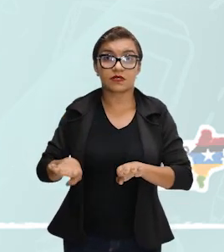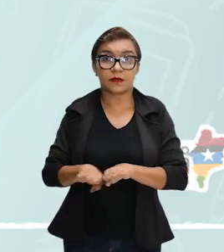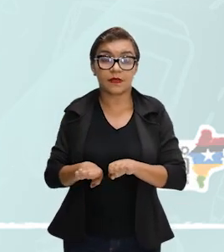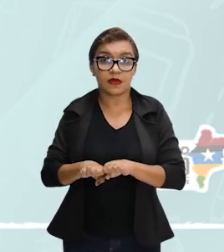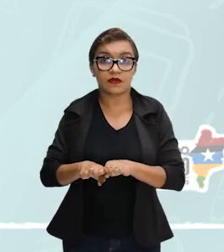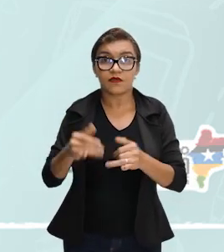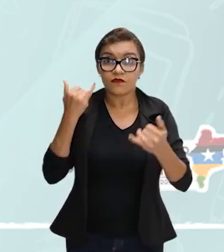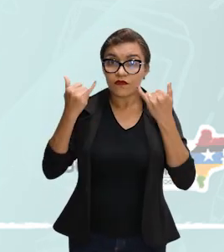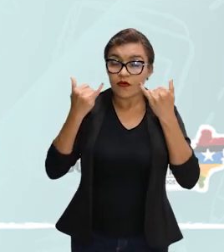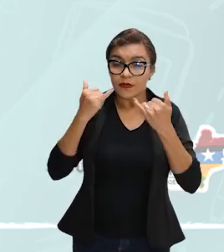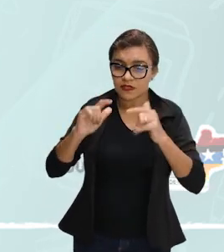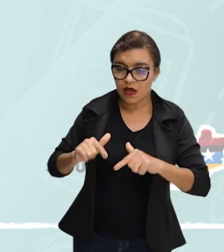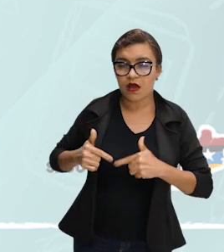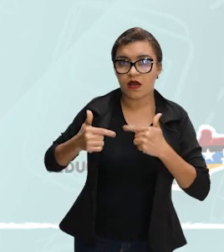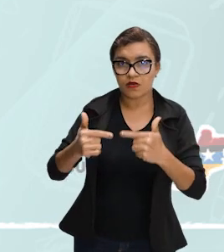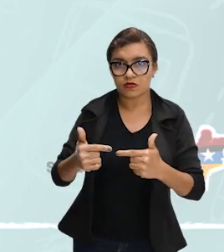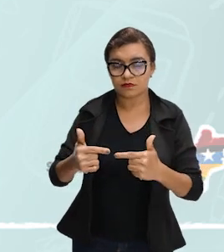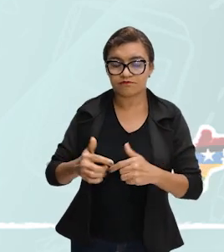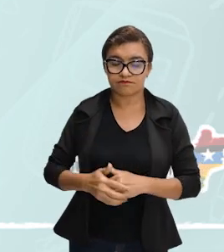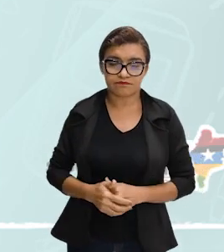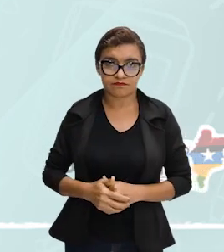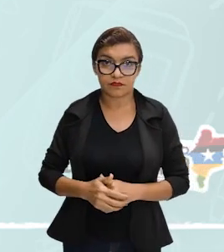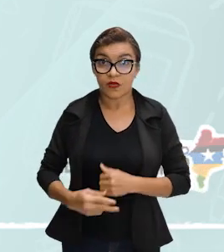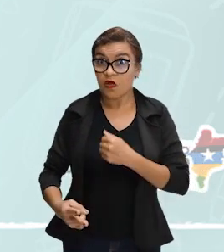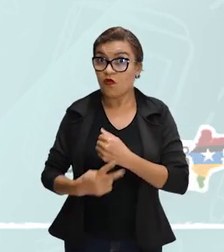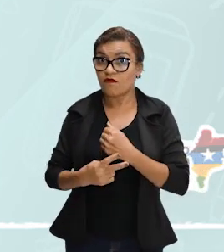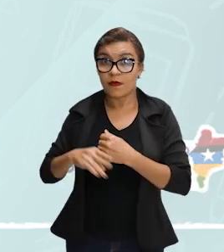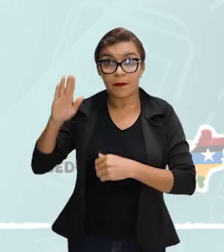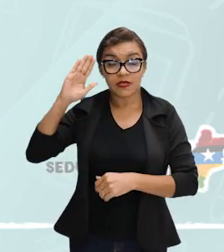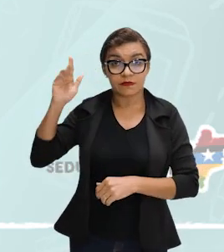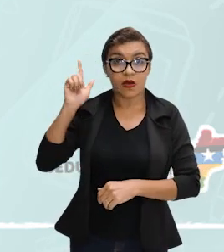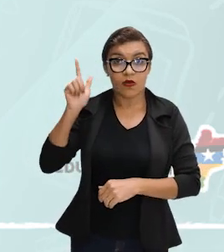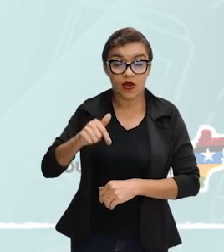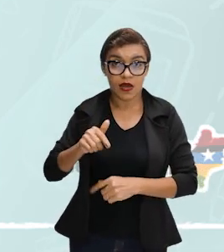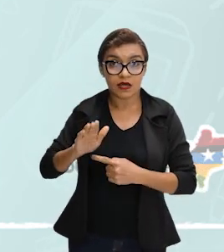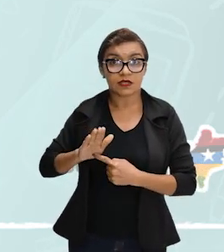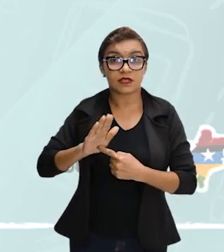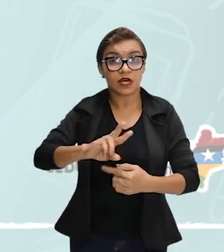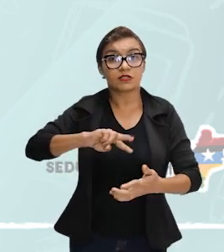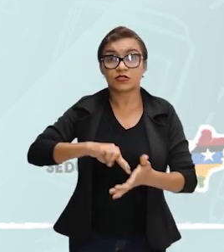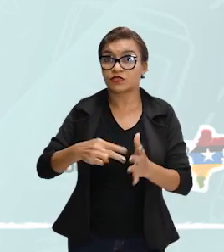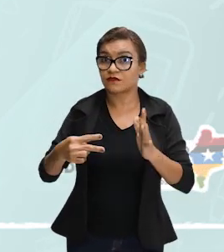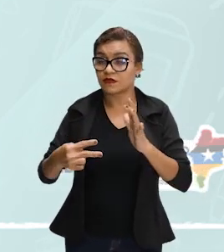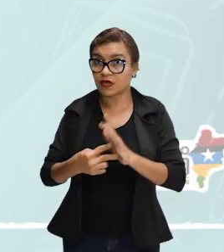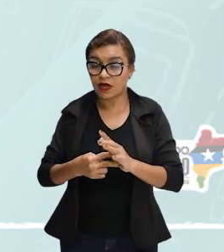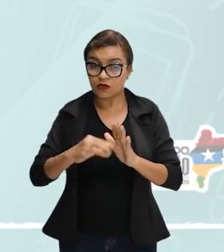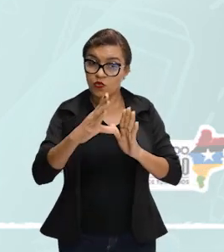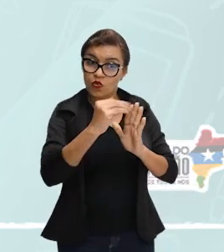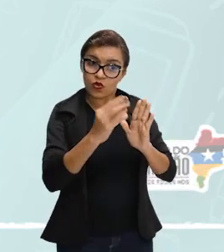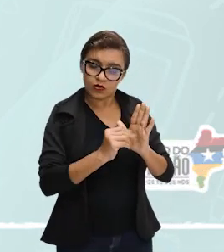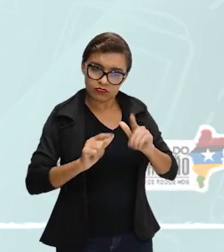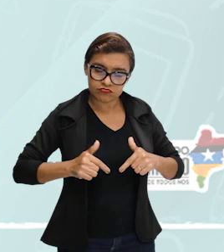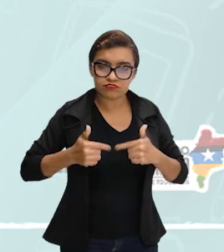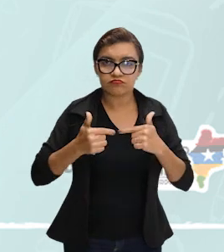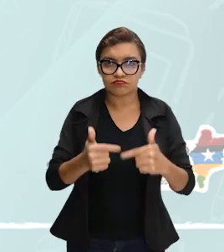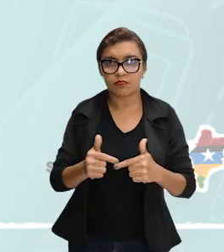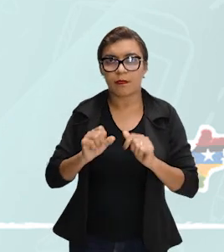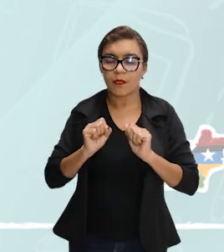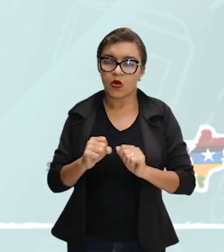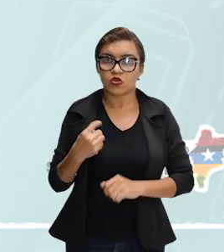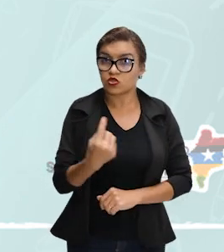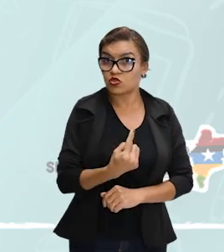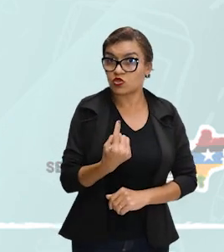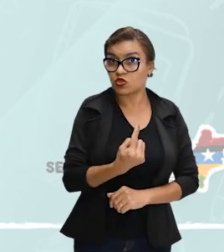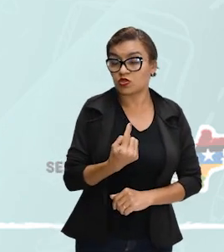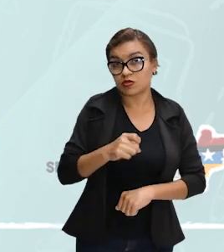sobre o tempo de ação, verbo auxiliar. O verbo principal é aquele que fornece o significado e o conteúdo da ação. Pode aparecer